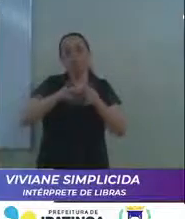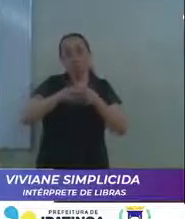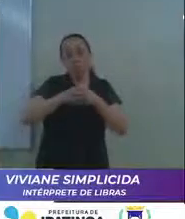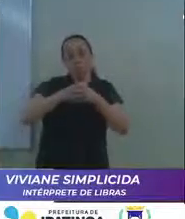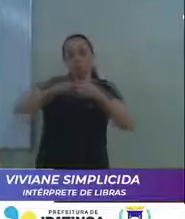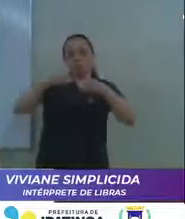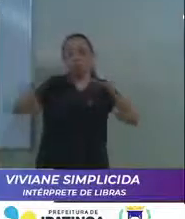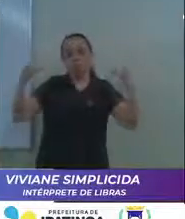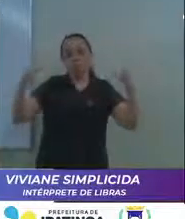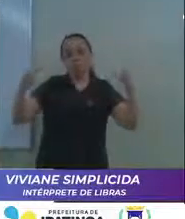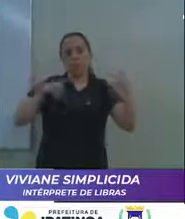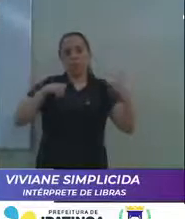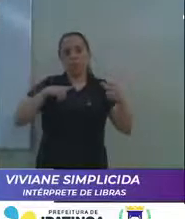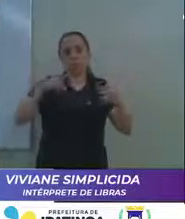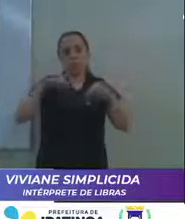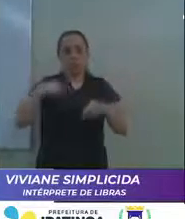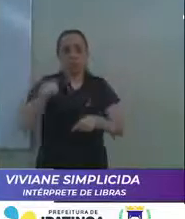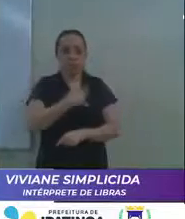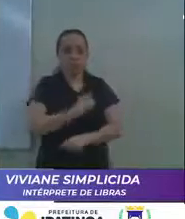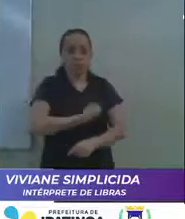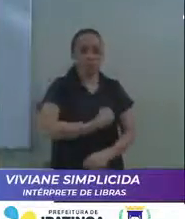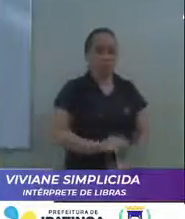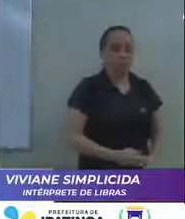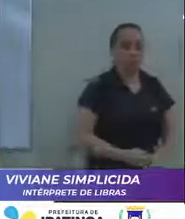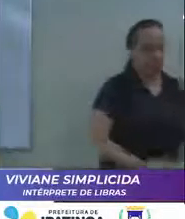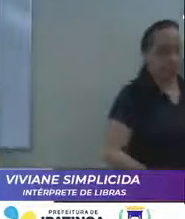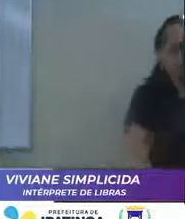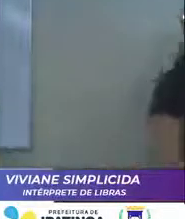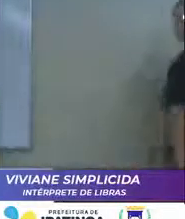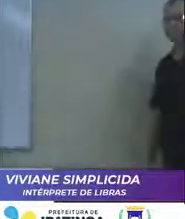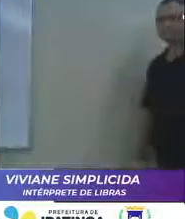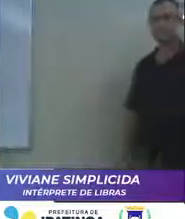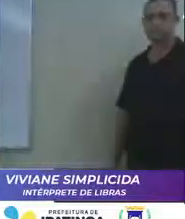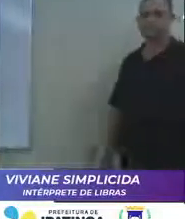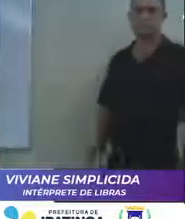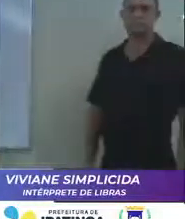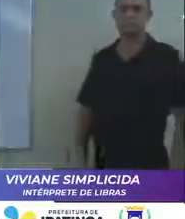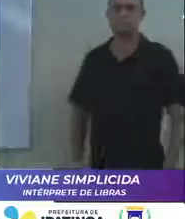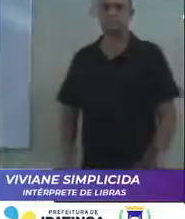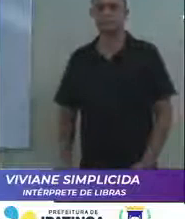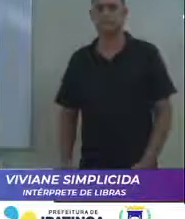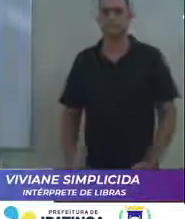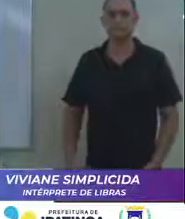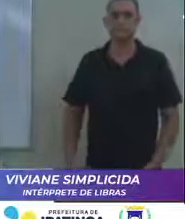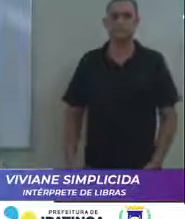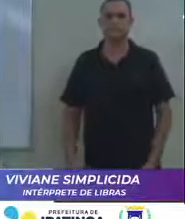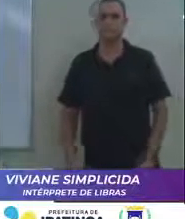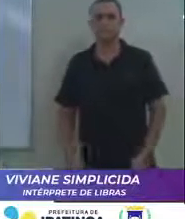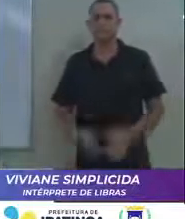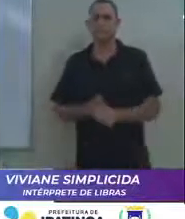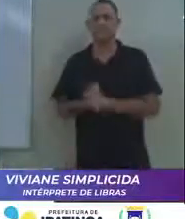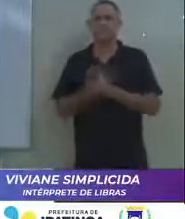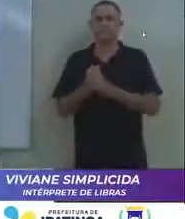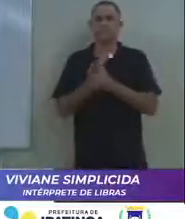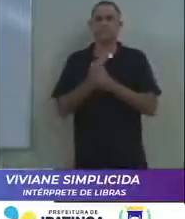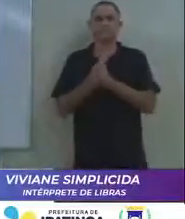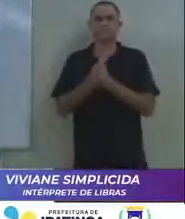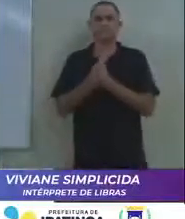um impacto muito grande na nossa vida. E essa prevalência elevada, ela gera um